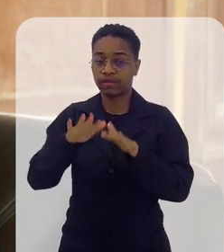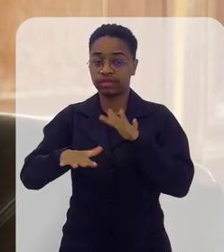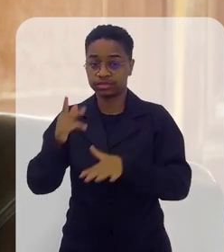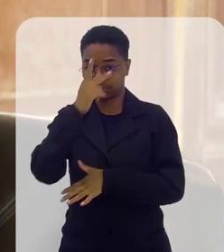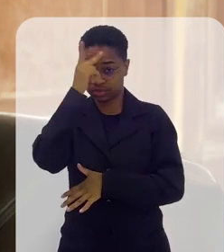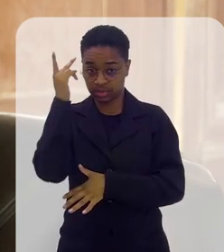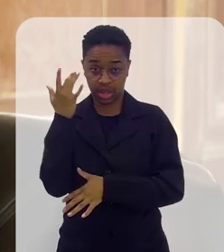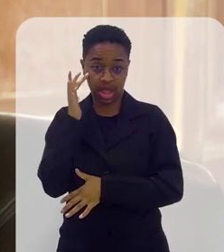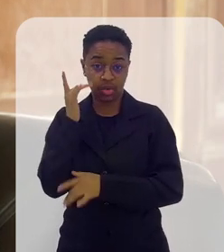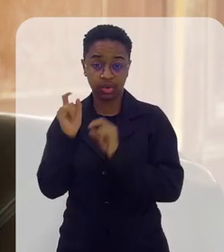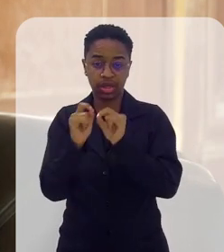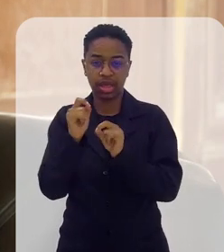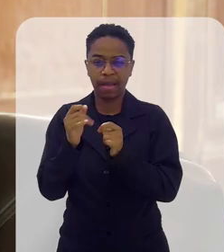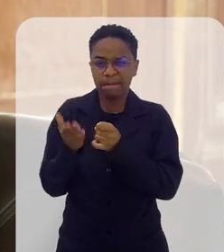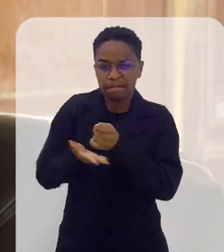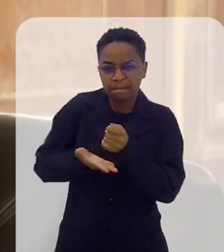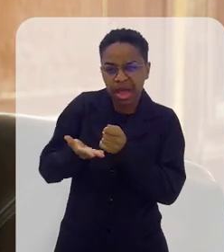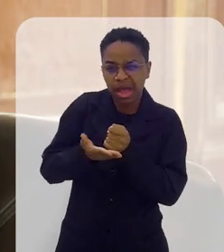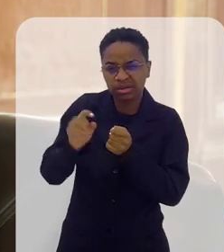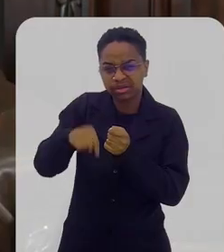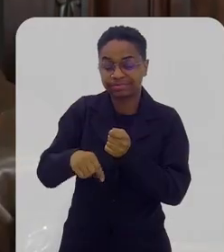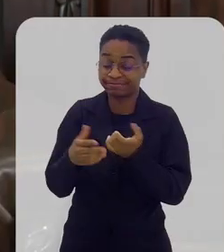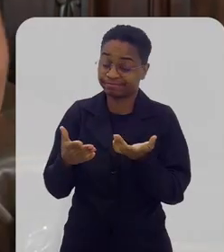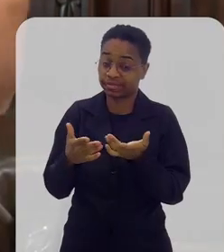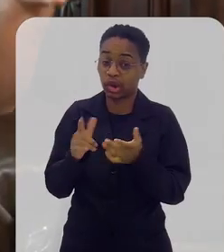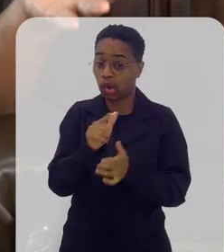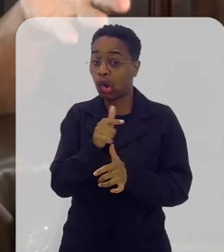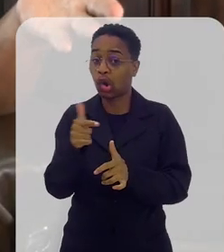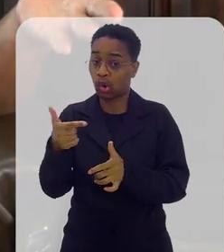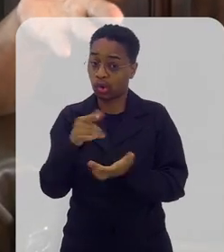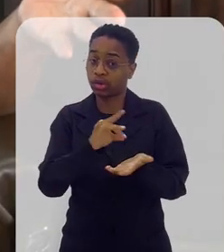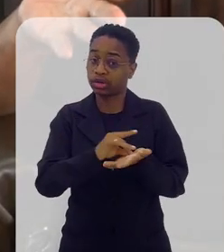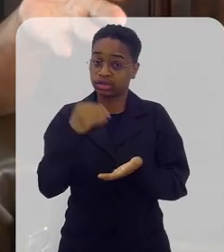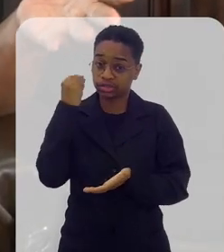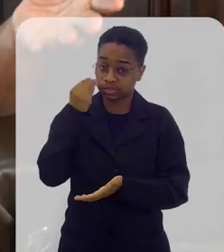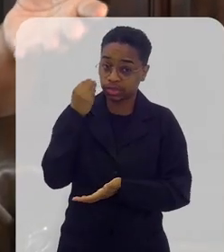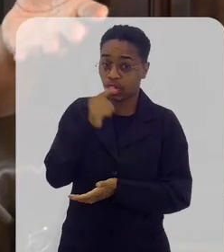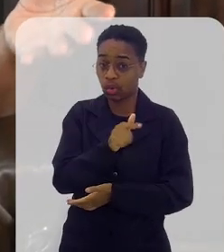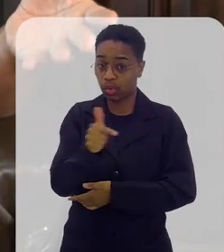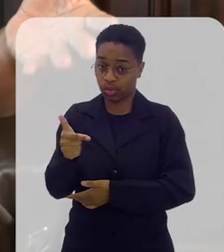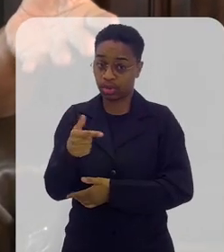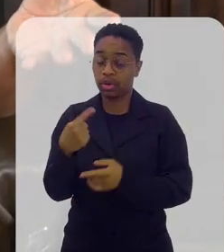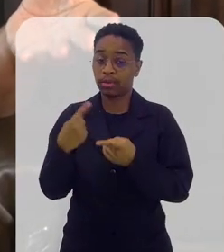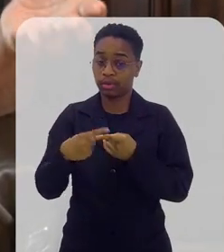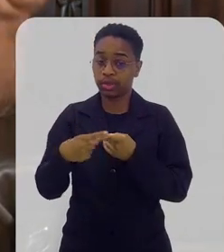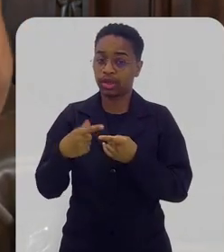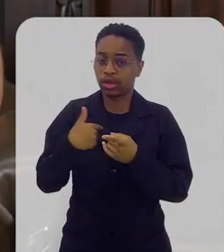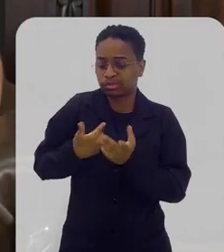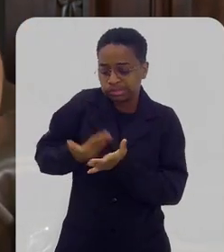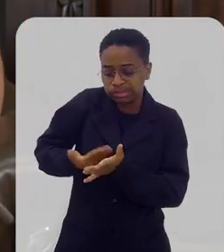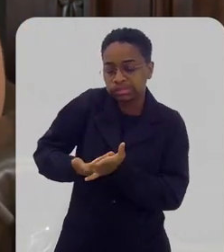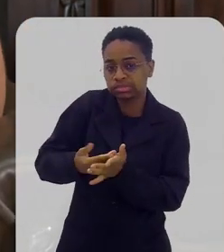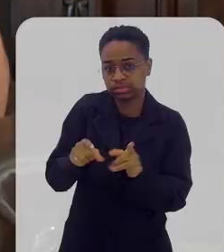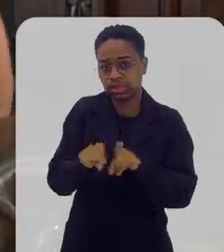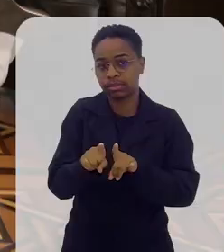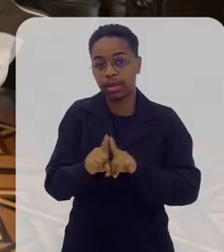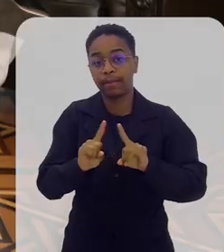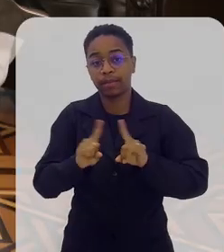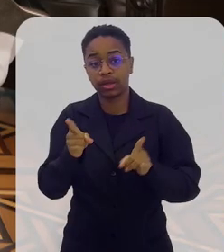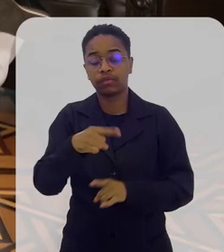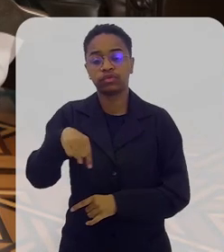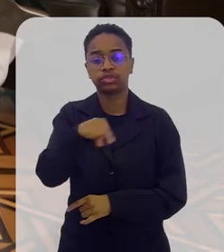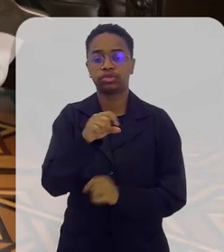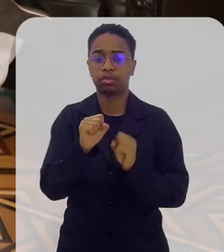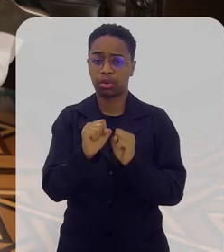né? Superficial. Não é realidade, né? Não é porque eu entendo tanto da lei que eu me torno tão espiritual. Mas você também quase segue